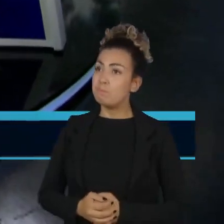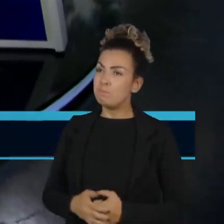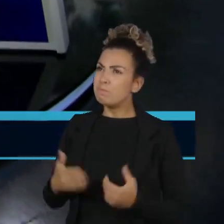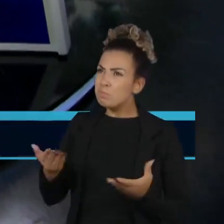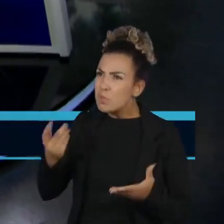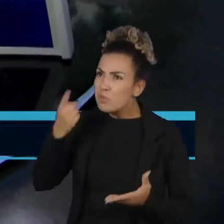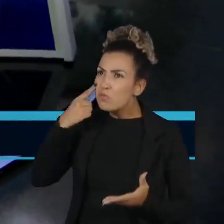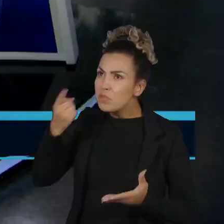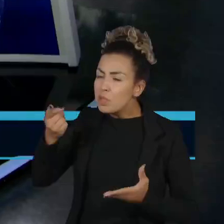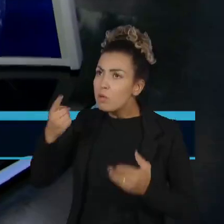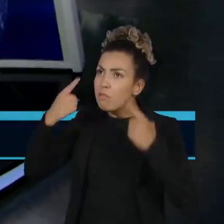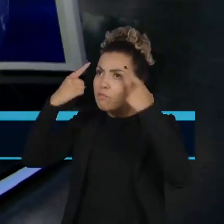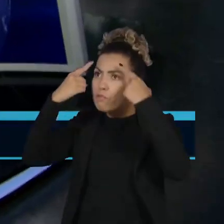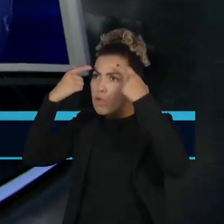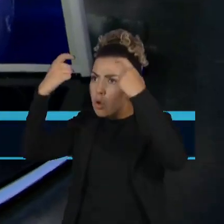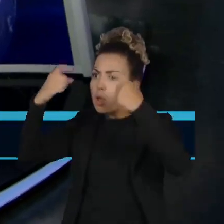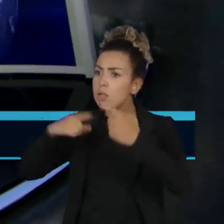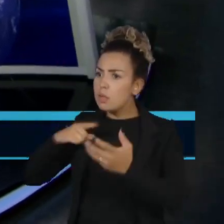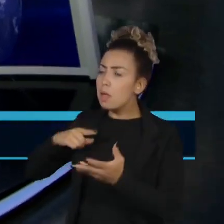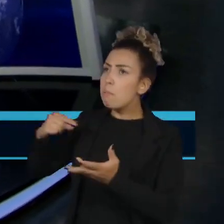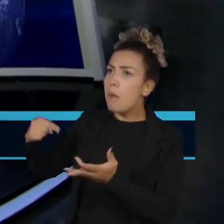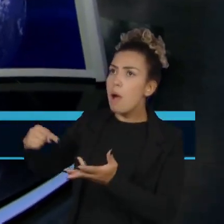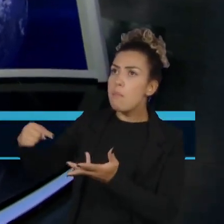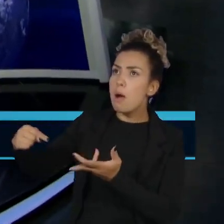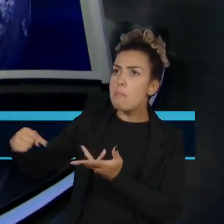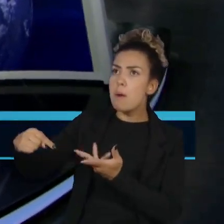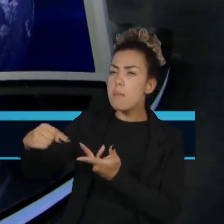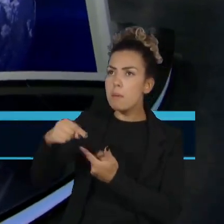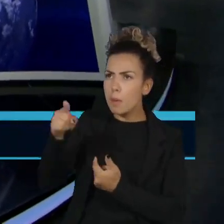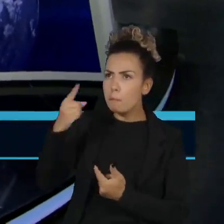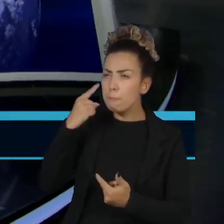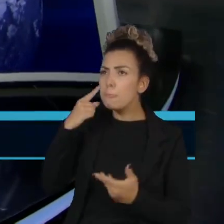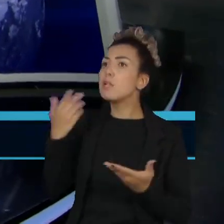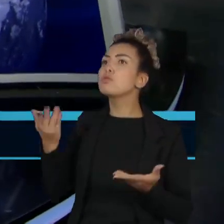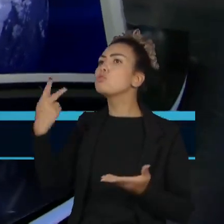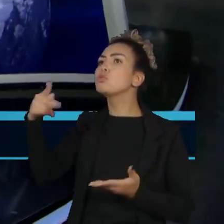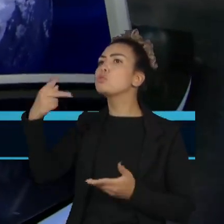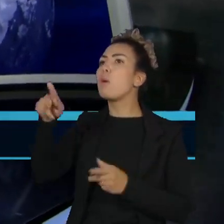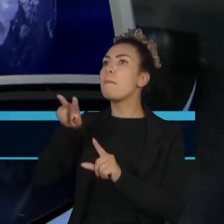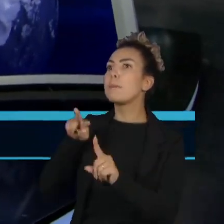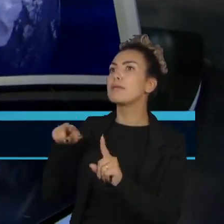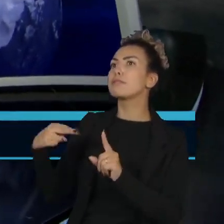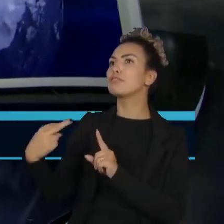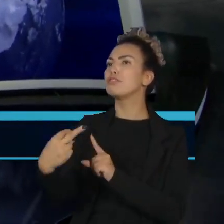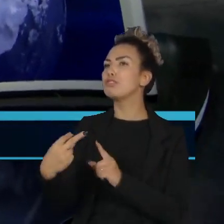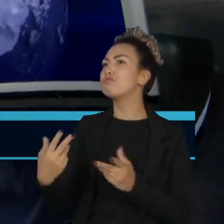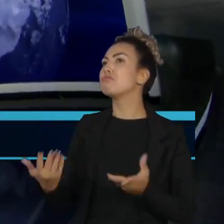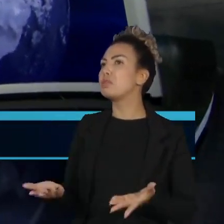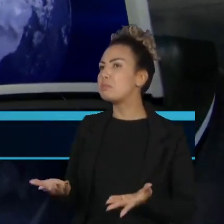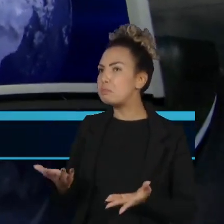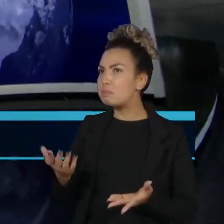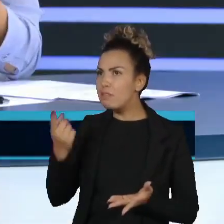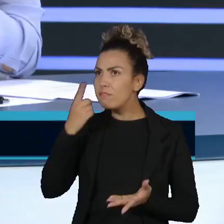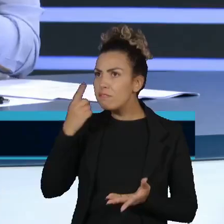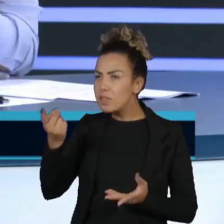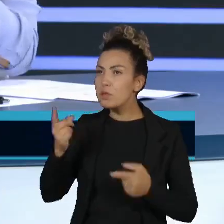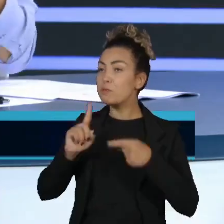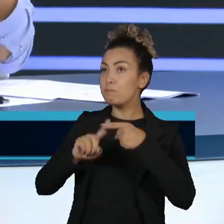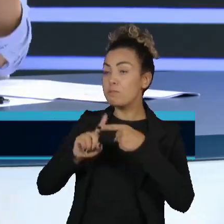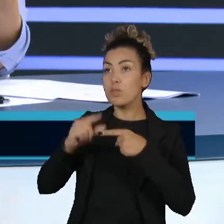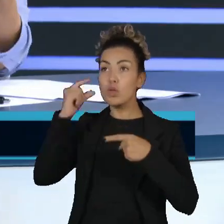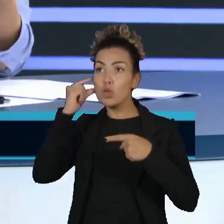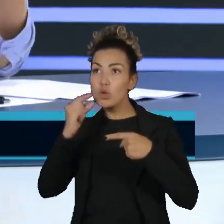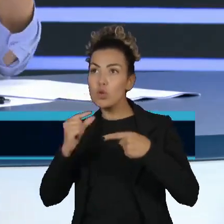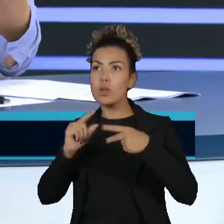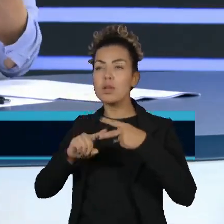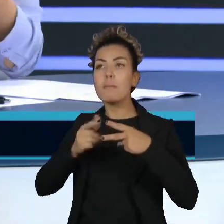de violências que nós já presenciamos nesta campanha, que leitura você faria desse empate triplo Nunes, Marçal